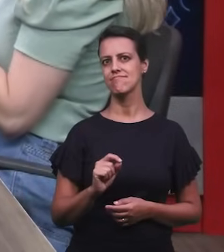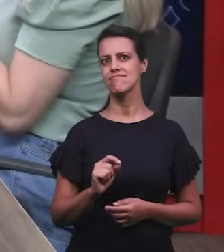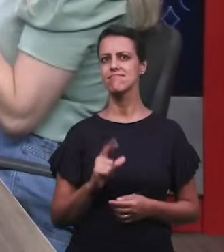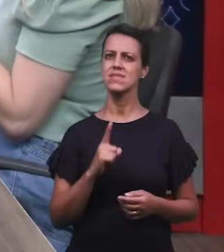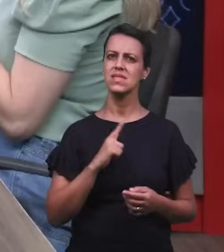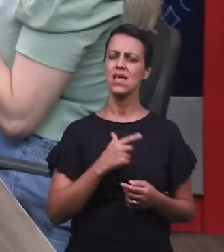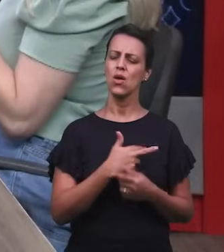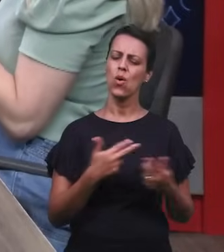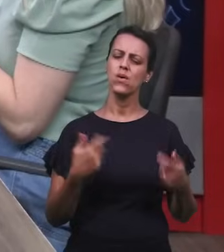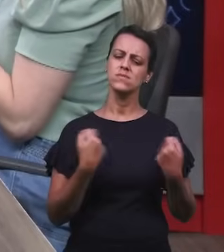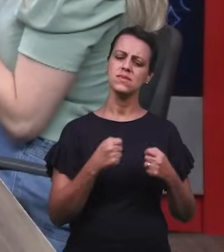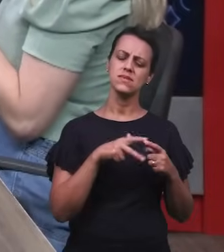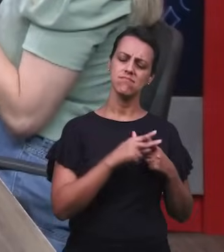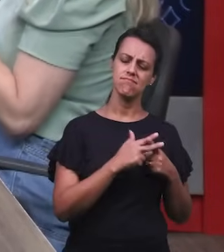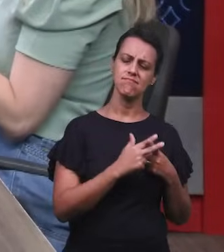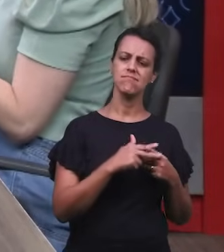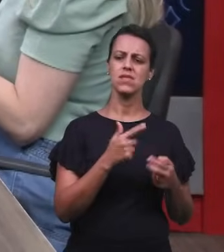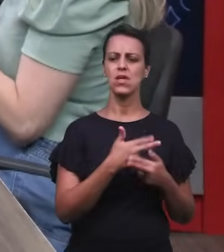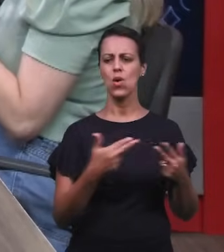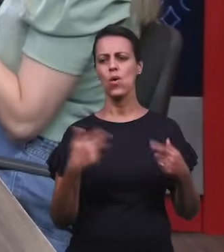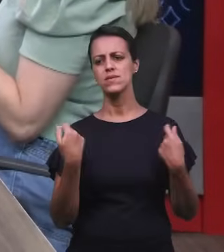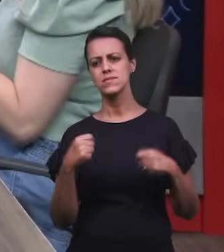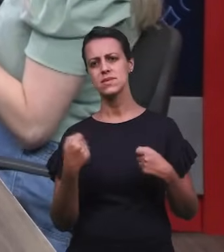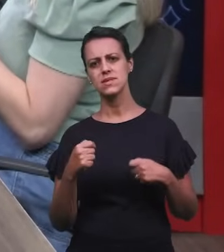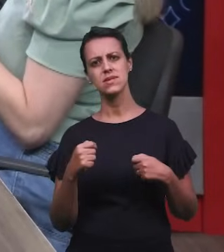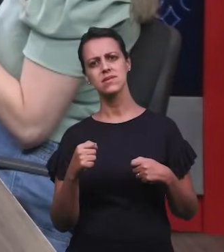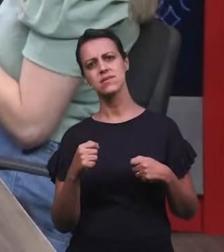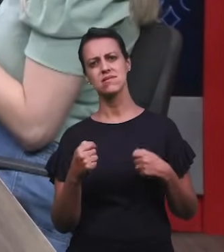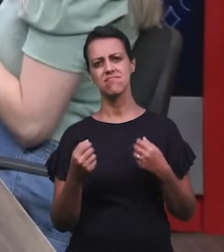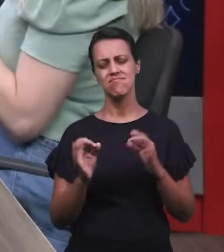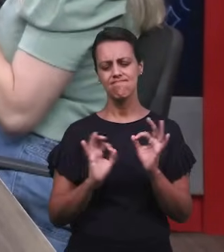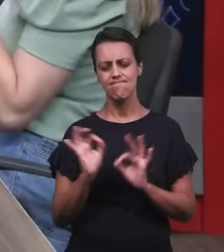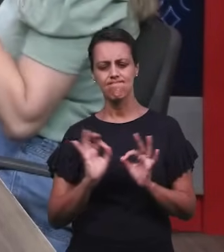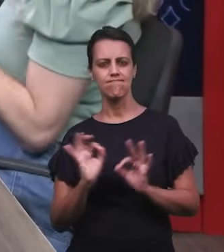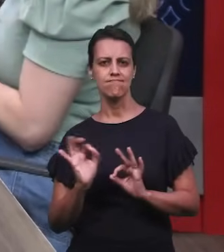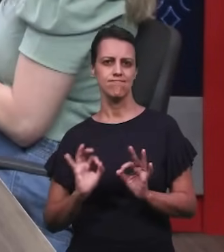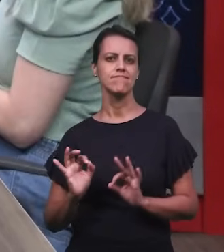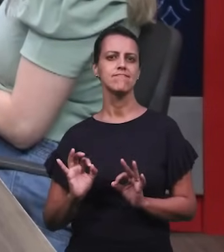qualidades e tem aquilo que a gente precisa ter mais atenção, trabalhar e melhorar.